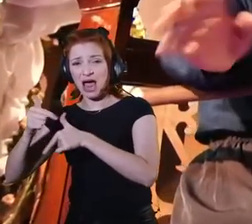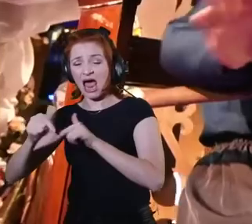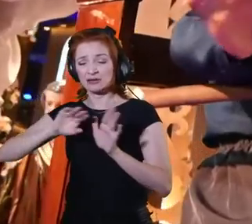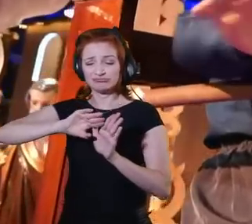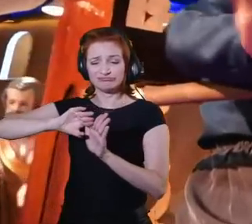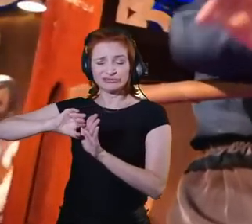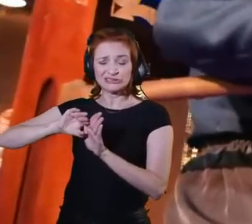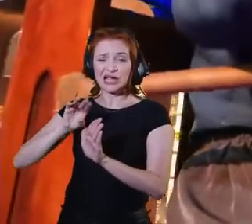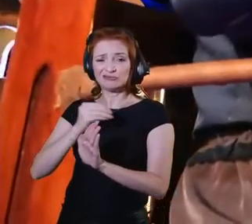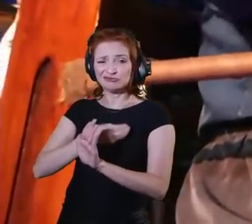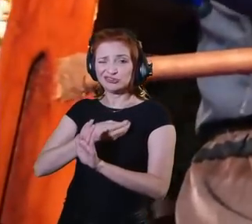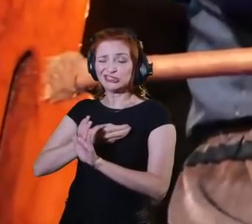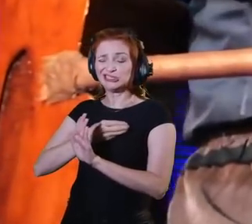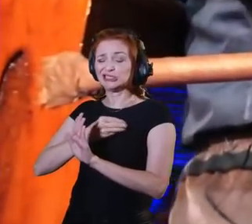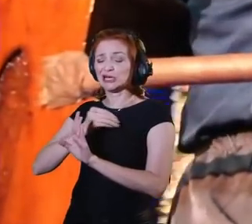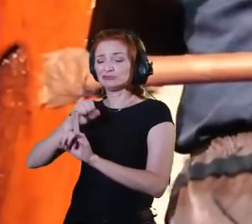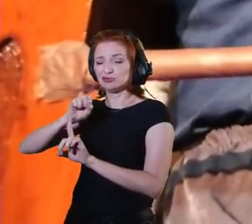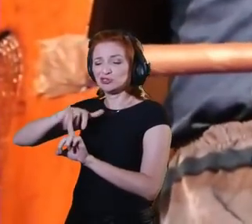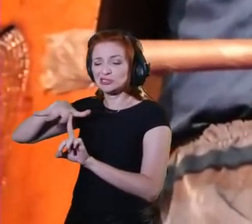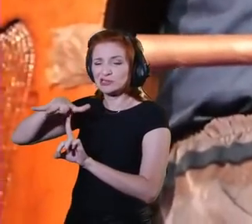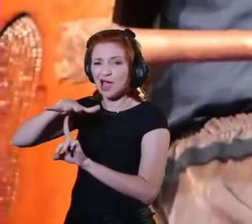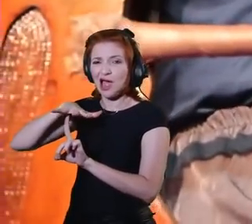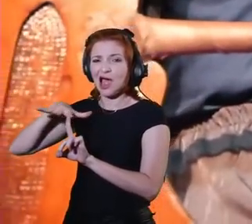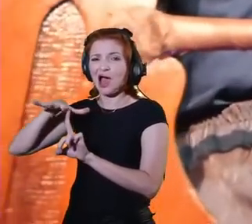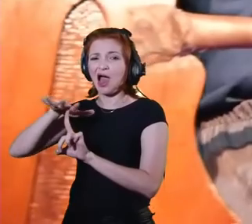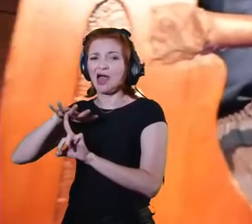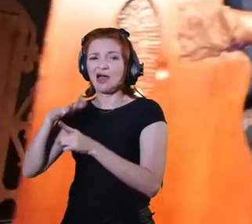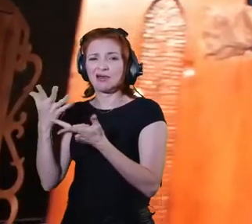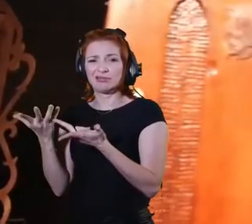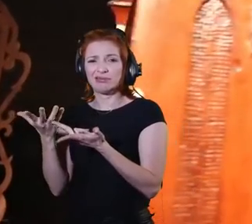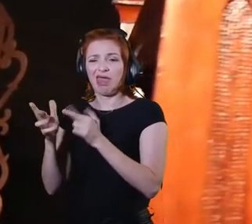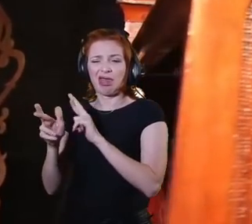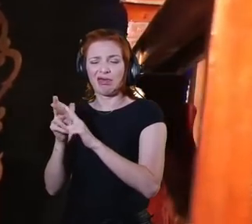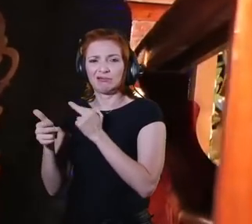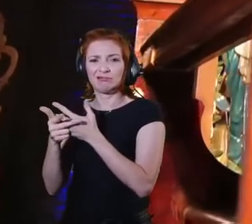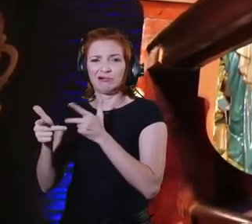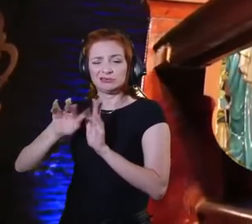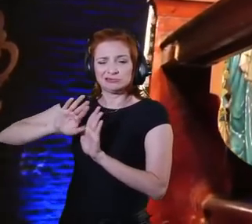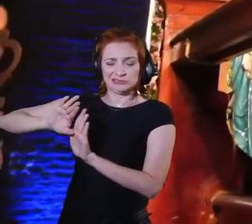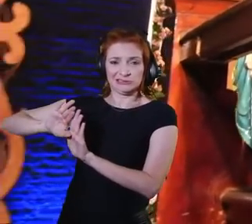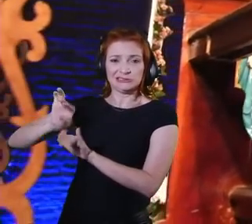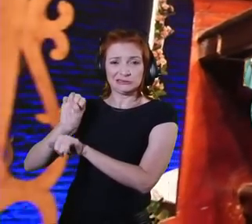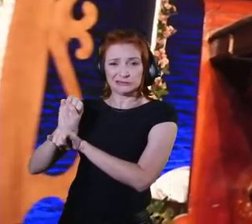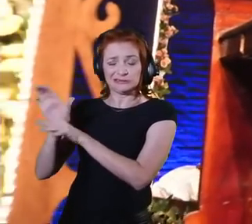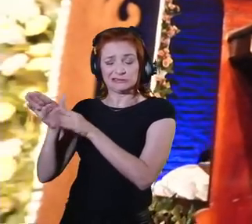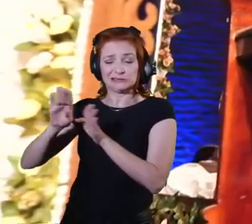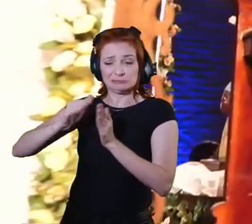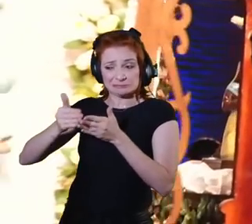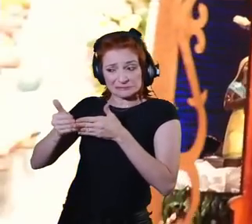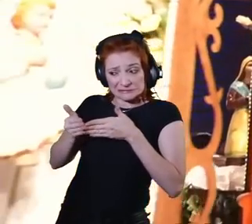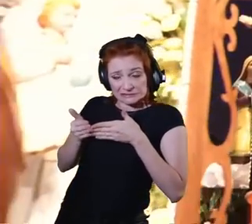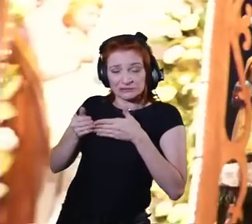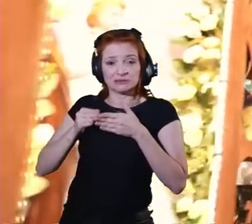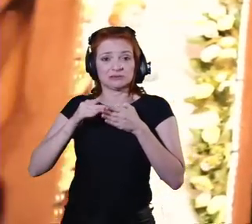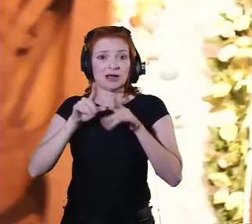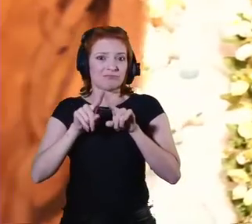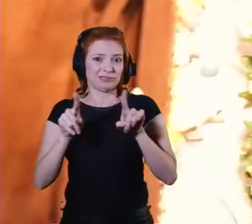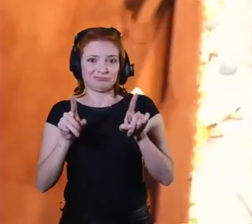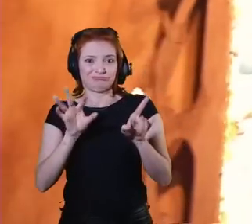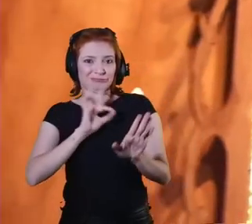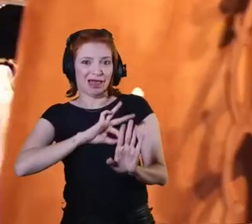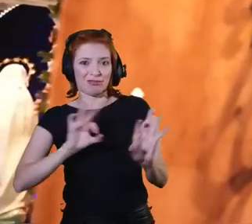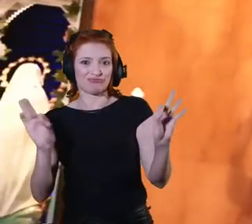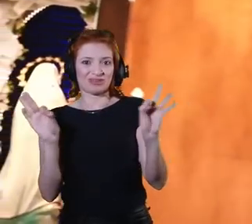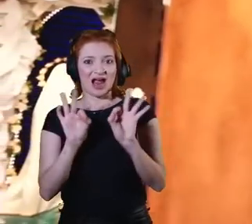vida social, nossos relacionamentos, enfim, para poder viver tudo isso, e nós não recebemos nenhum